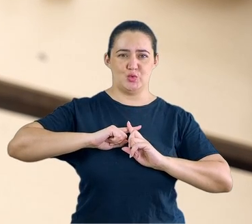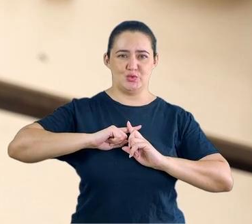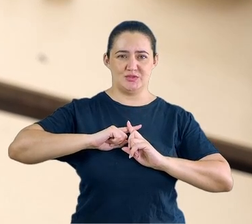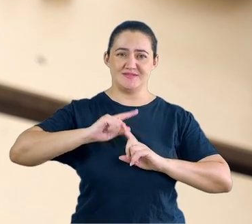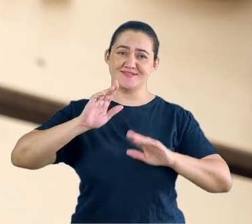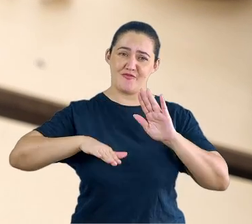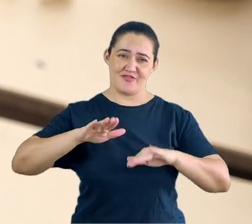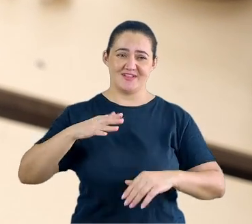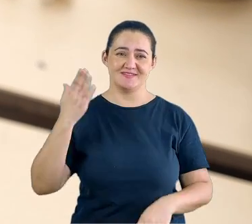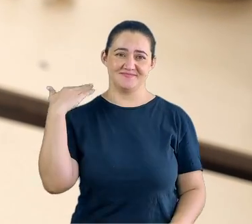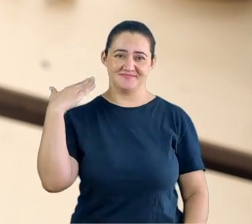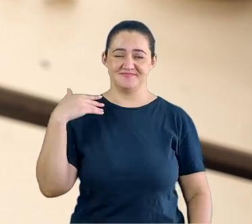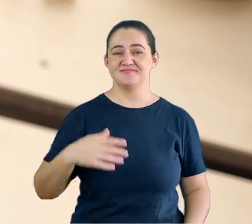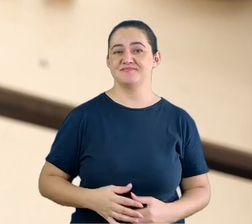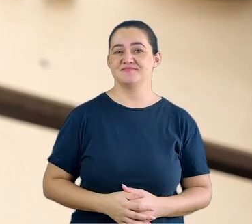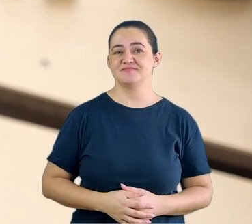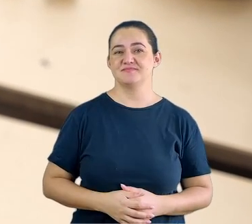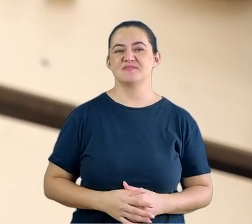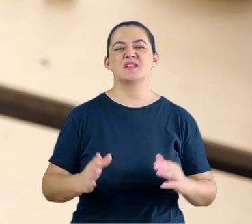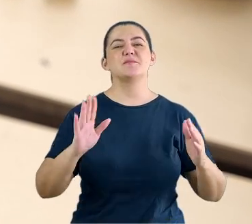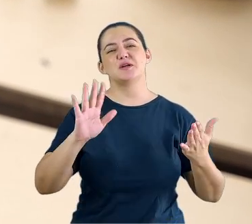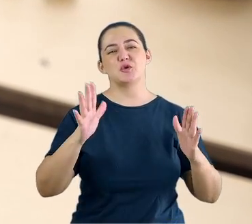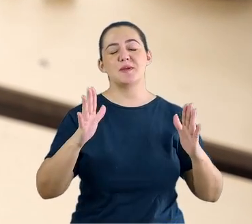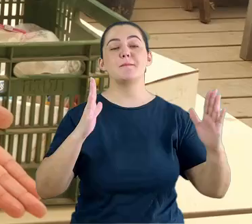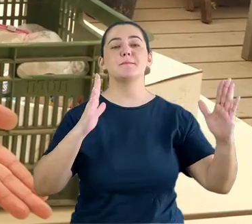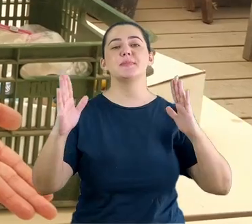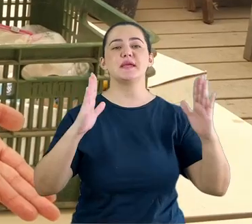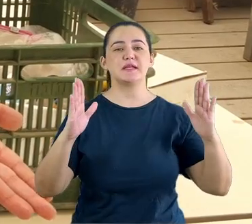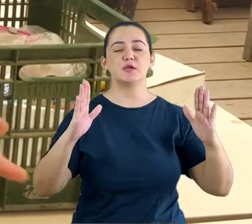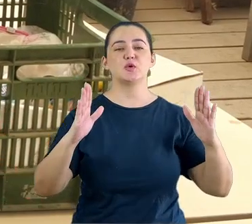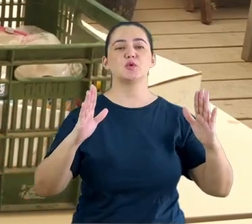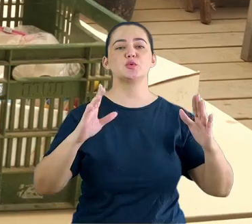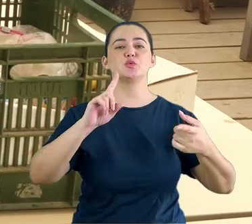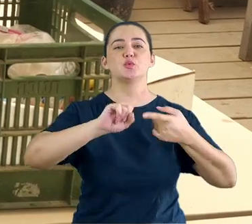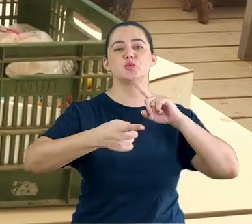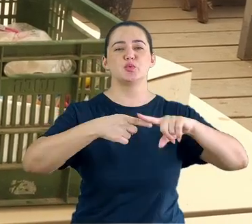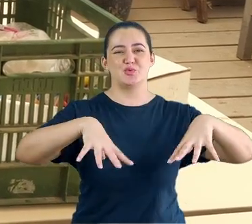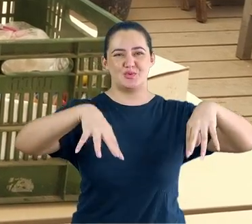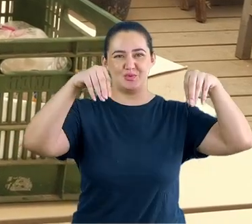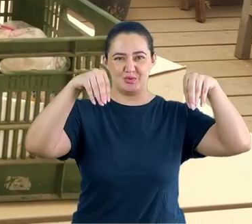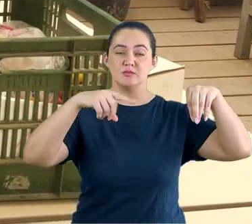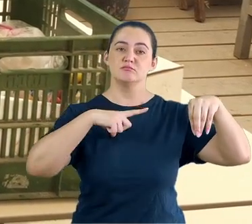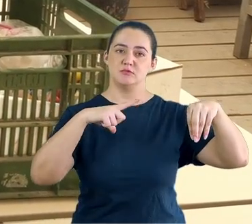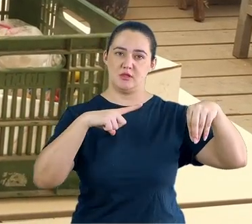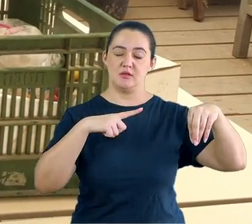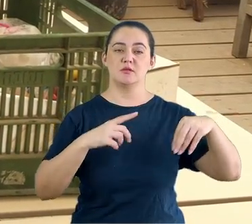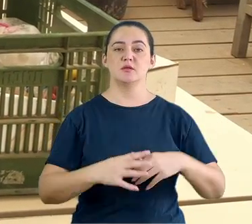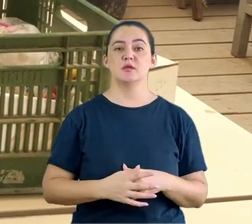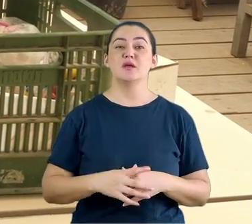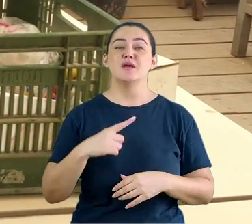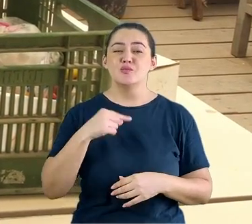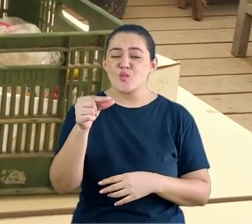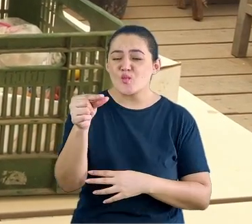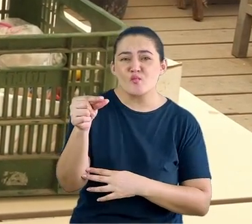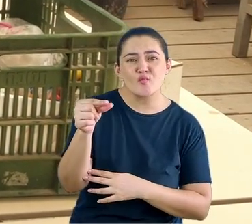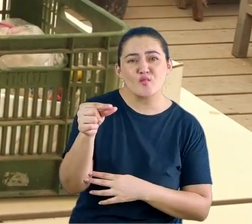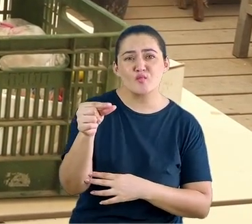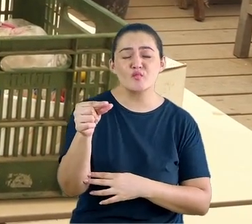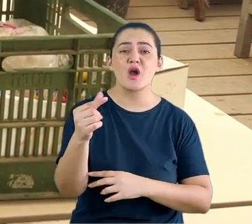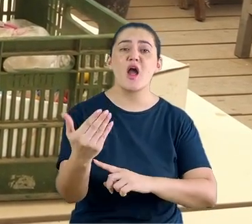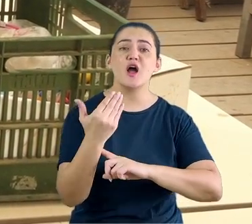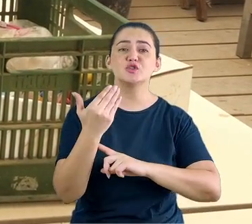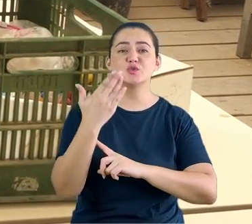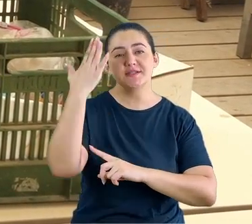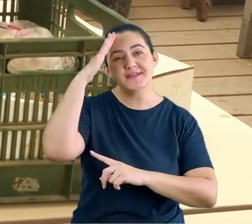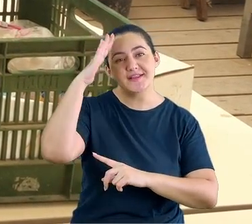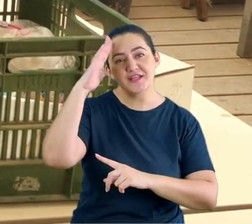das cruzadas. Então aqui eu já estou falando da Idade Média. Você está notando como fragmentos tão pequenos